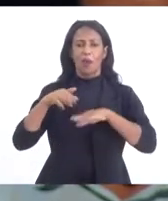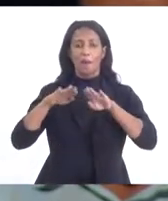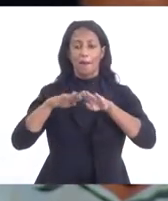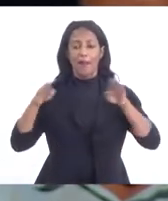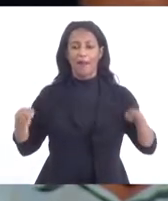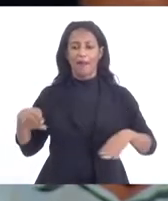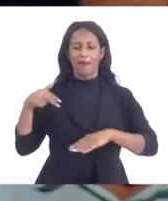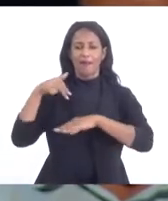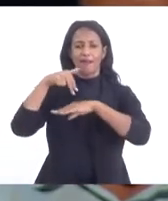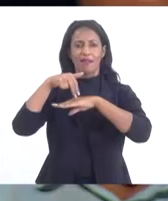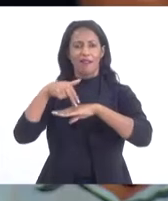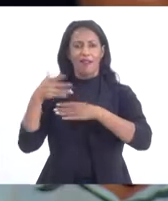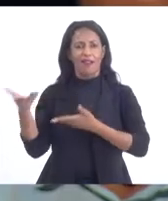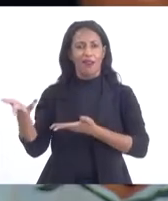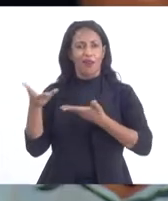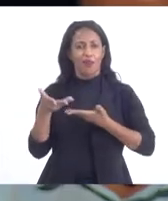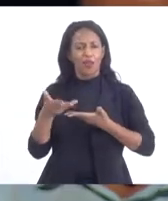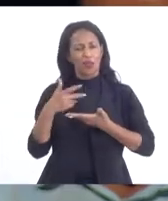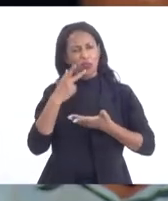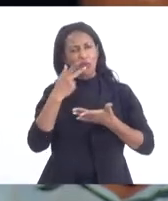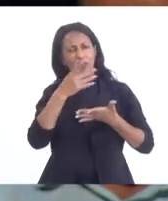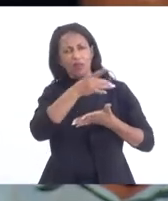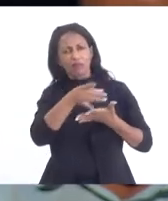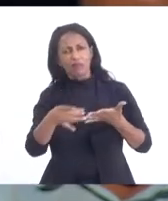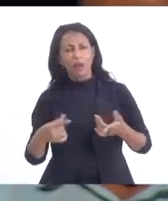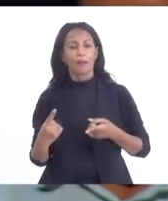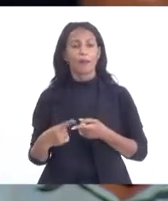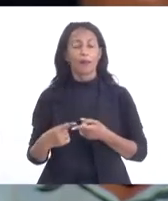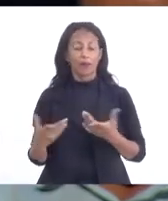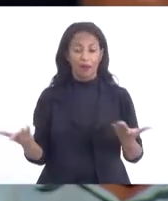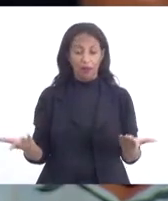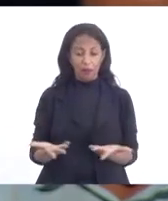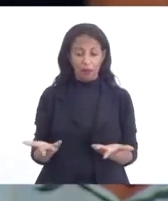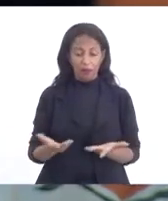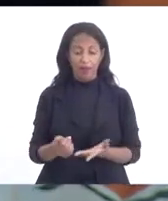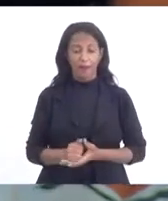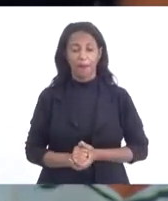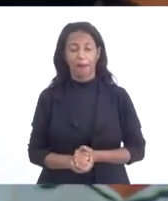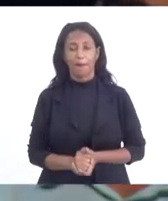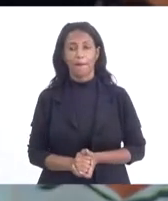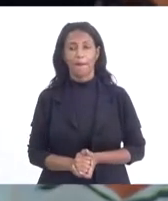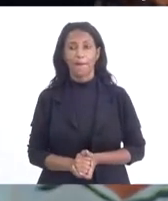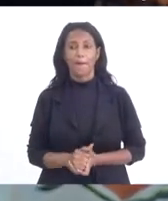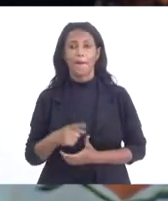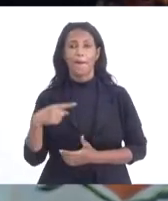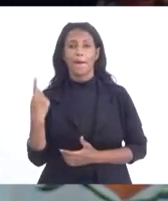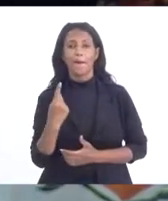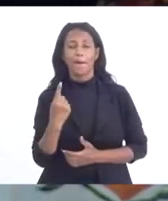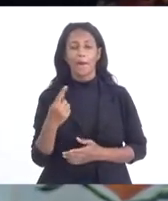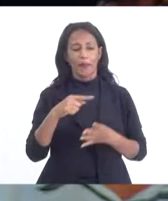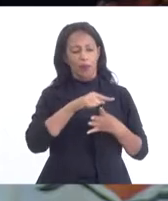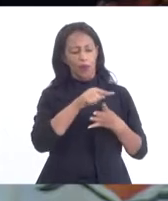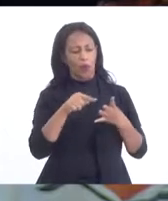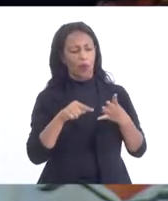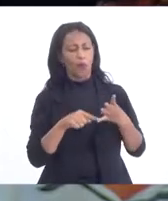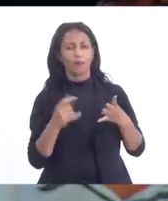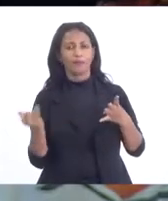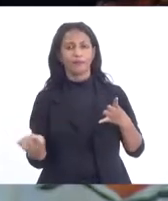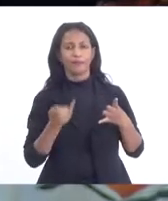Carneiro. Estou falando tudo isso porque agora nós temos quatro coisas